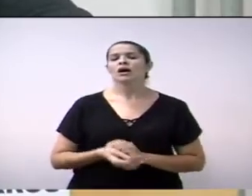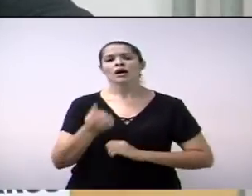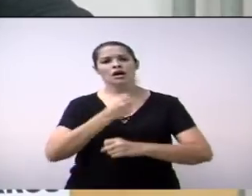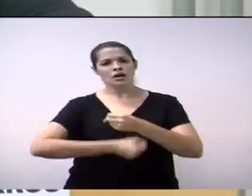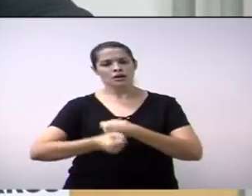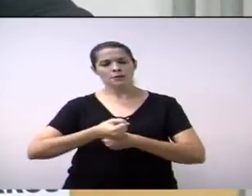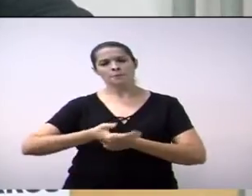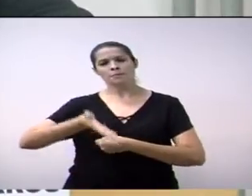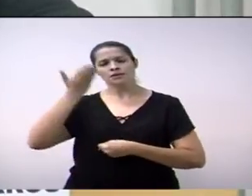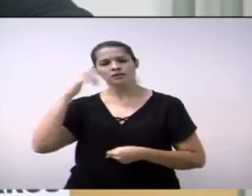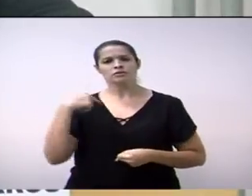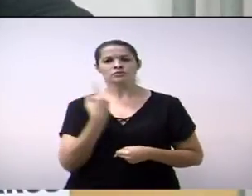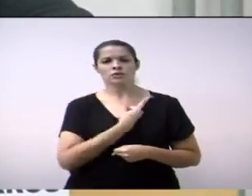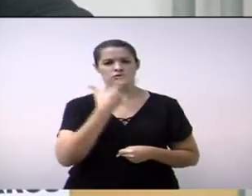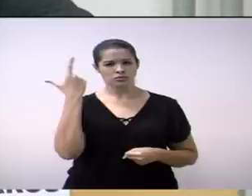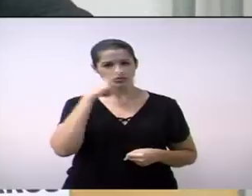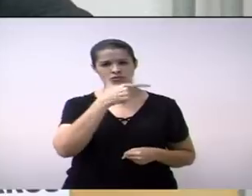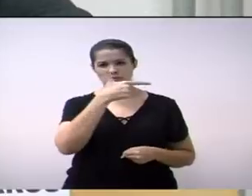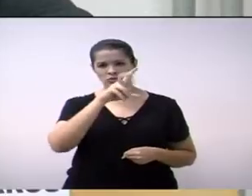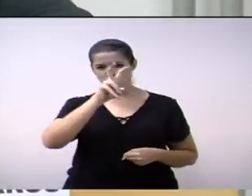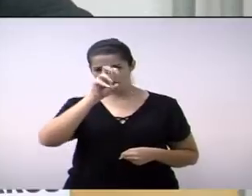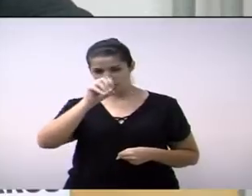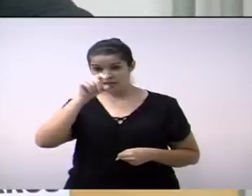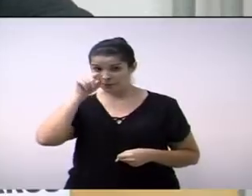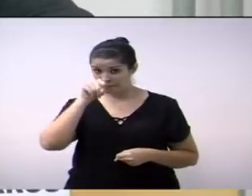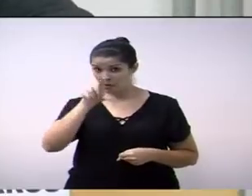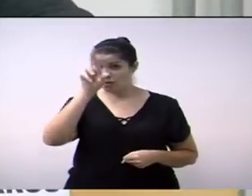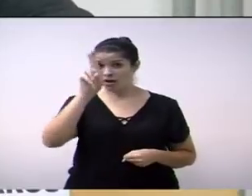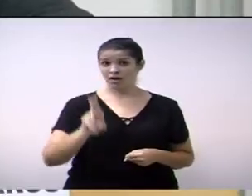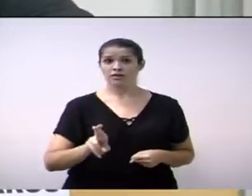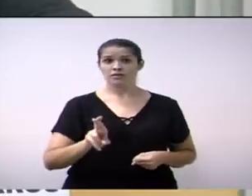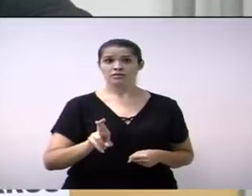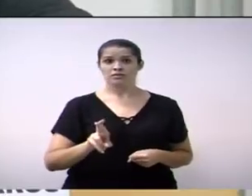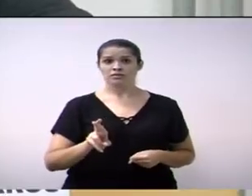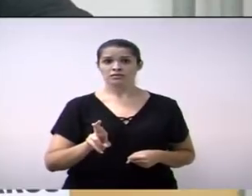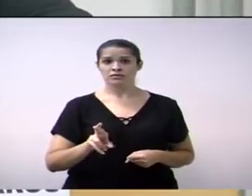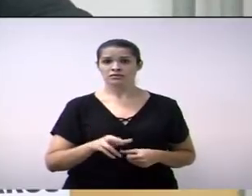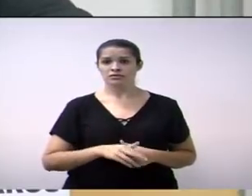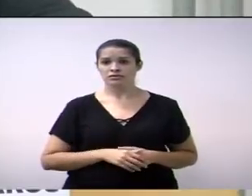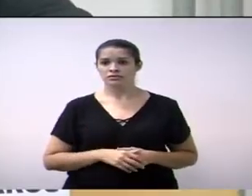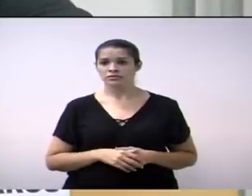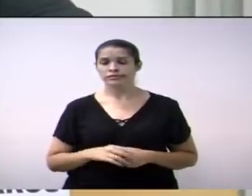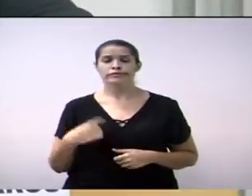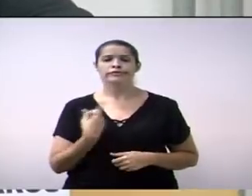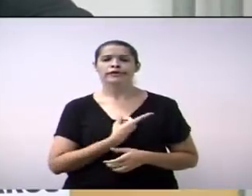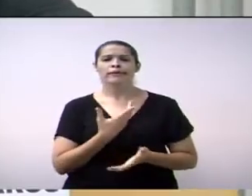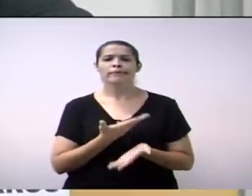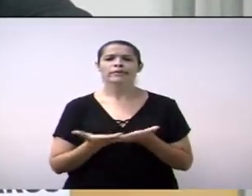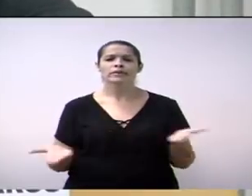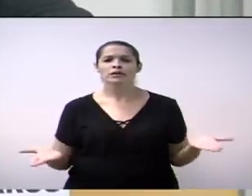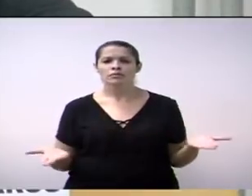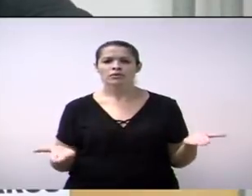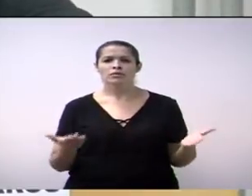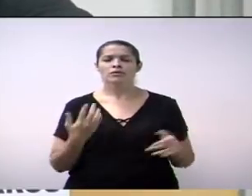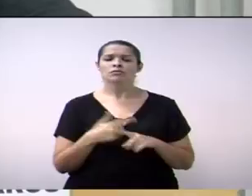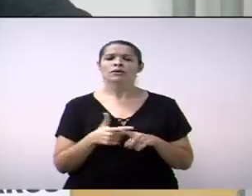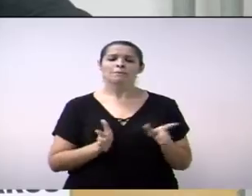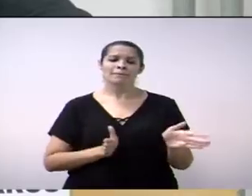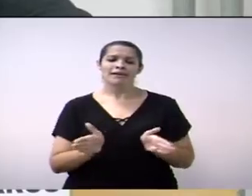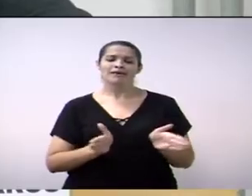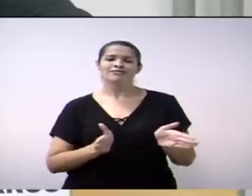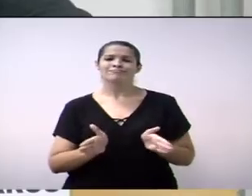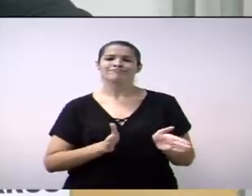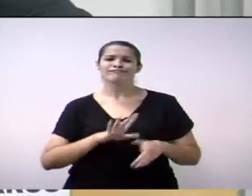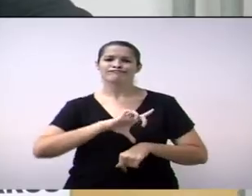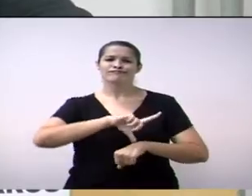mil para o Zeca Malavase, nós íamos perder, né, segundo o Davi me disse, e aí ele correu